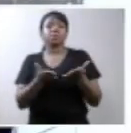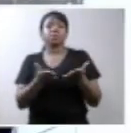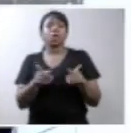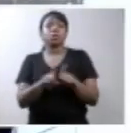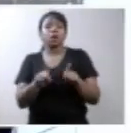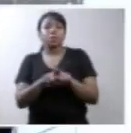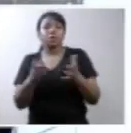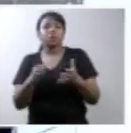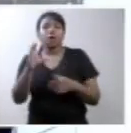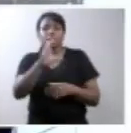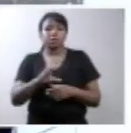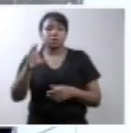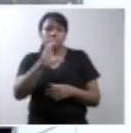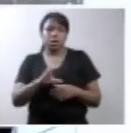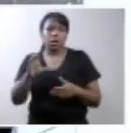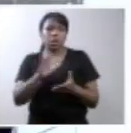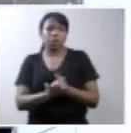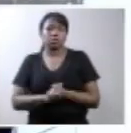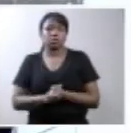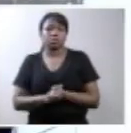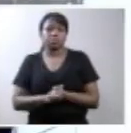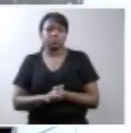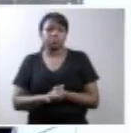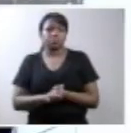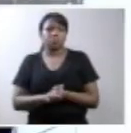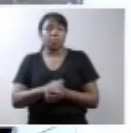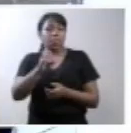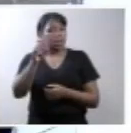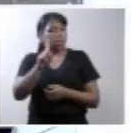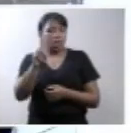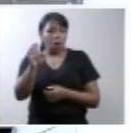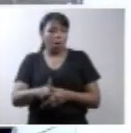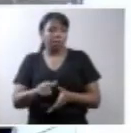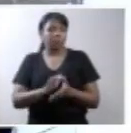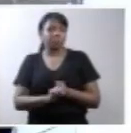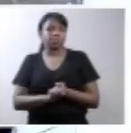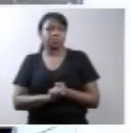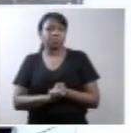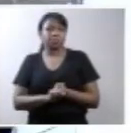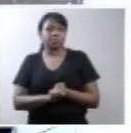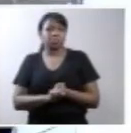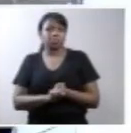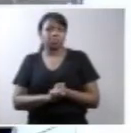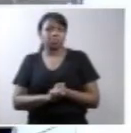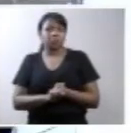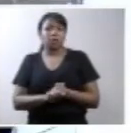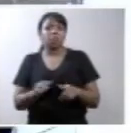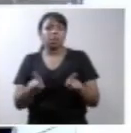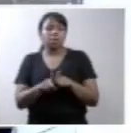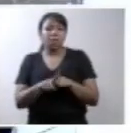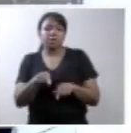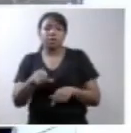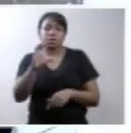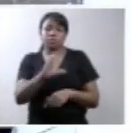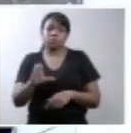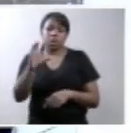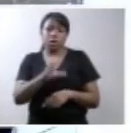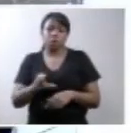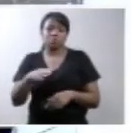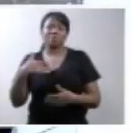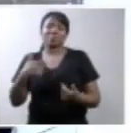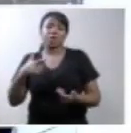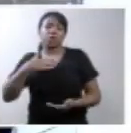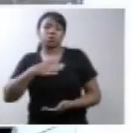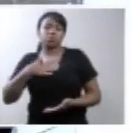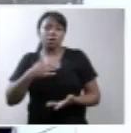à ciência que é pelo fato de ser cientista que tem formação moral não é fica tão elevado em sua ciência que